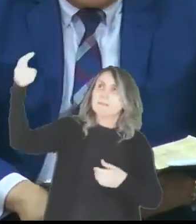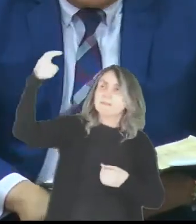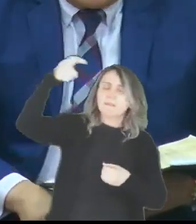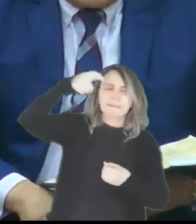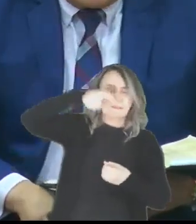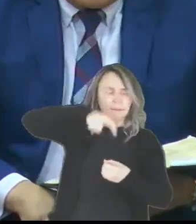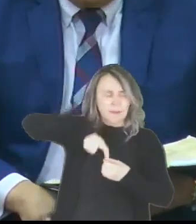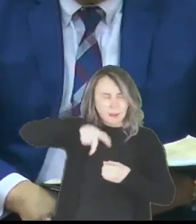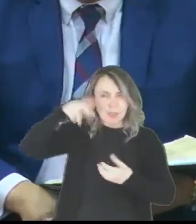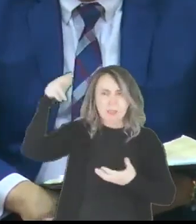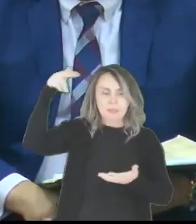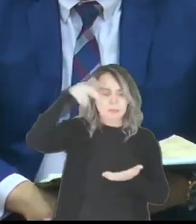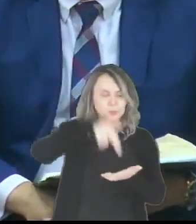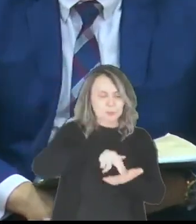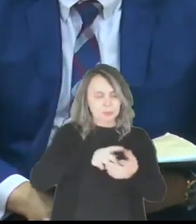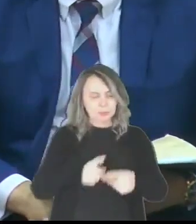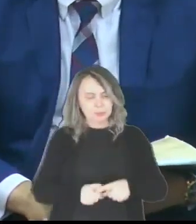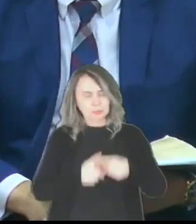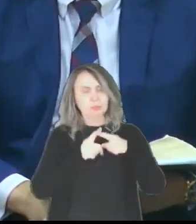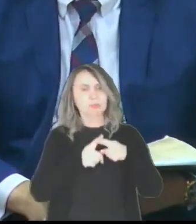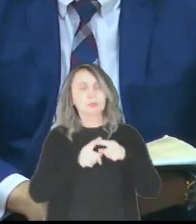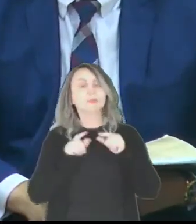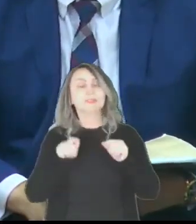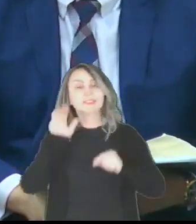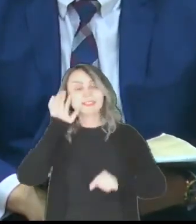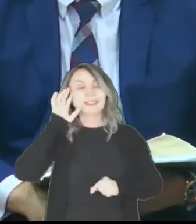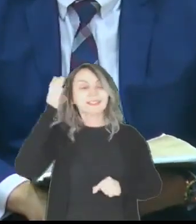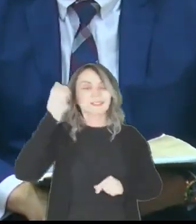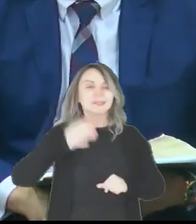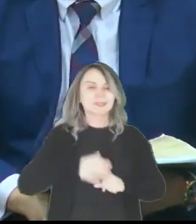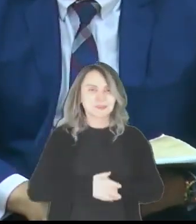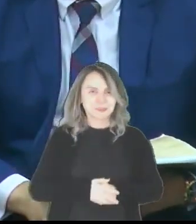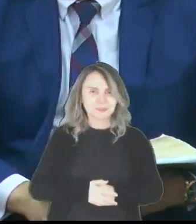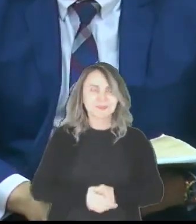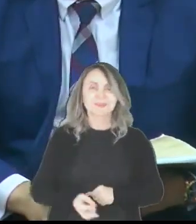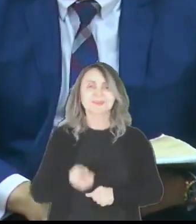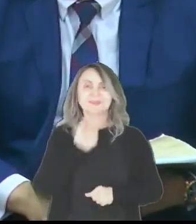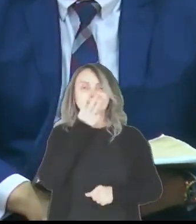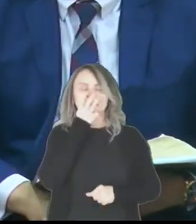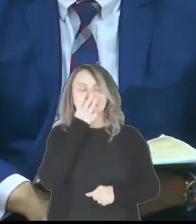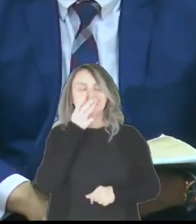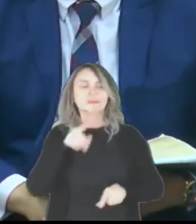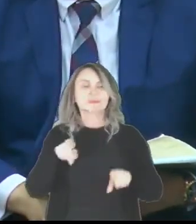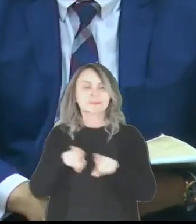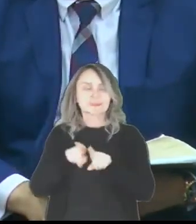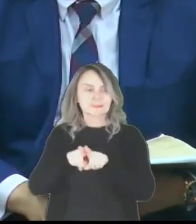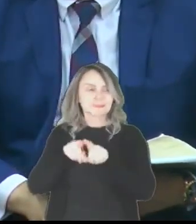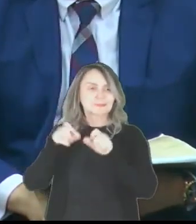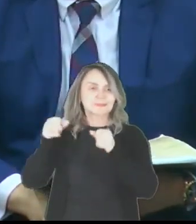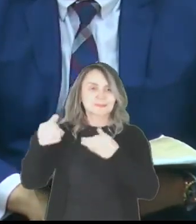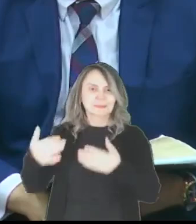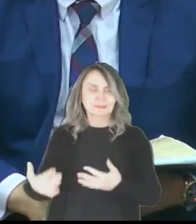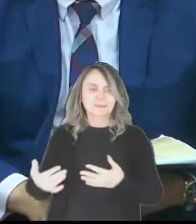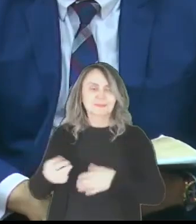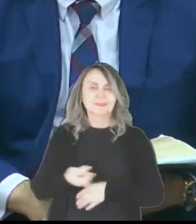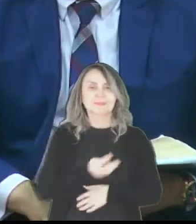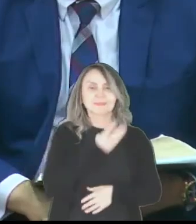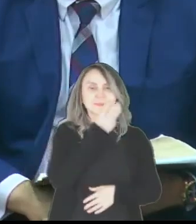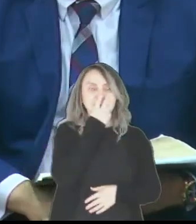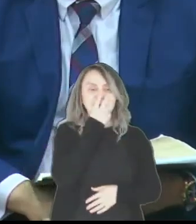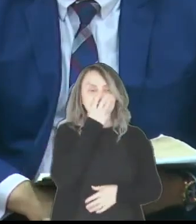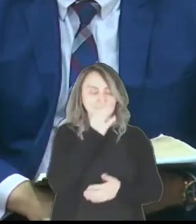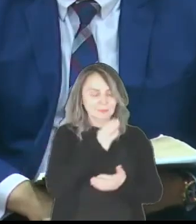almas, o profeta Isaías disse que Jesus também foi moído, assim como o maná. Veja aí Isaías